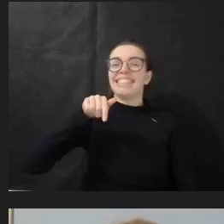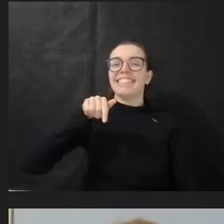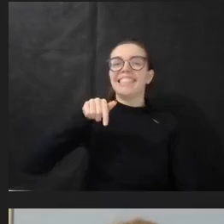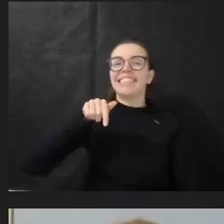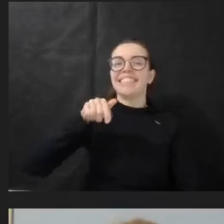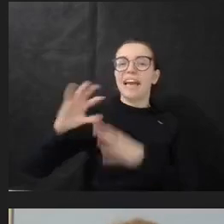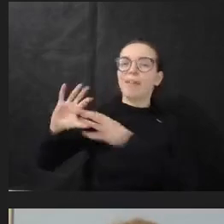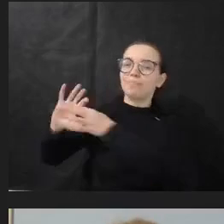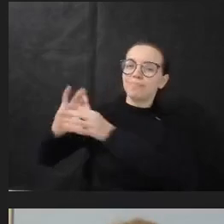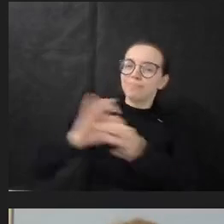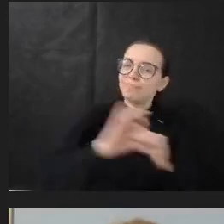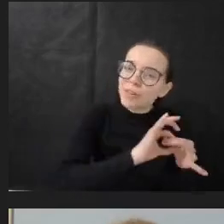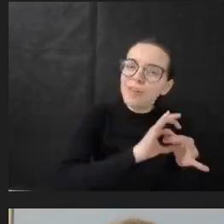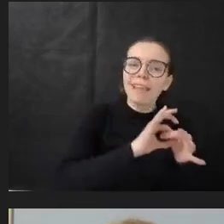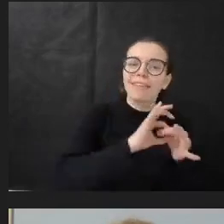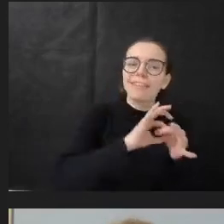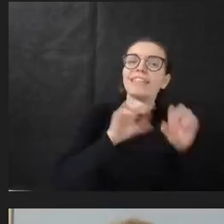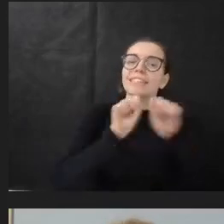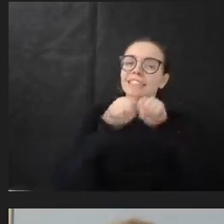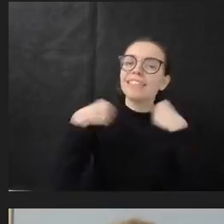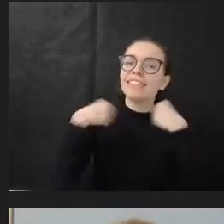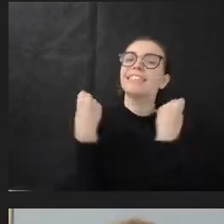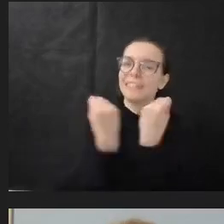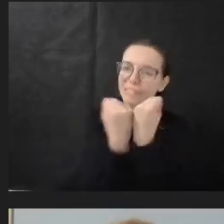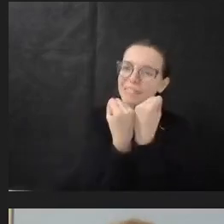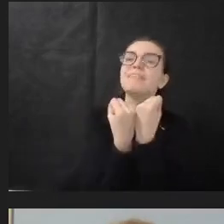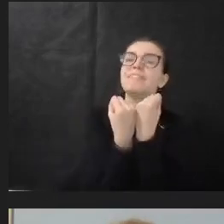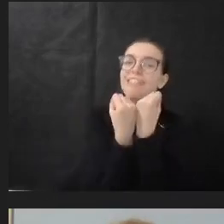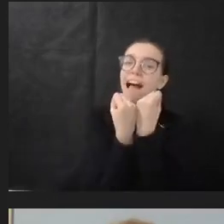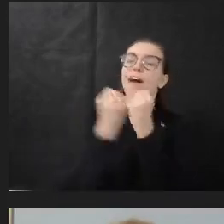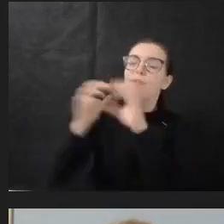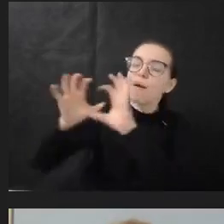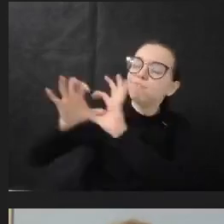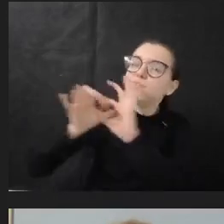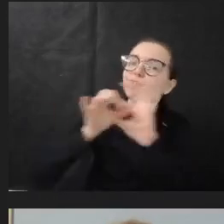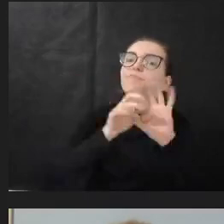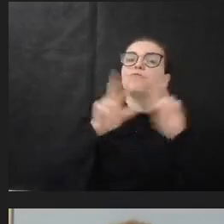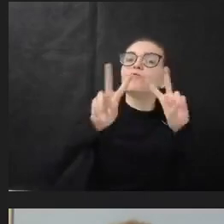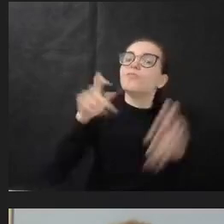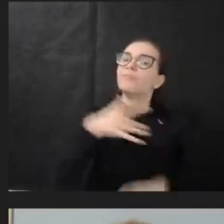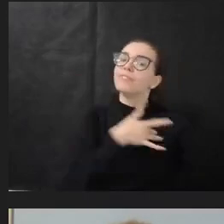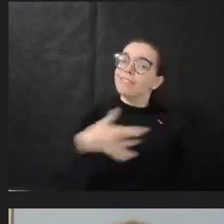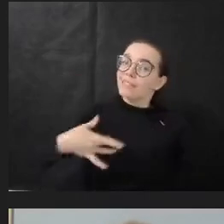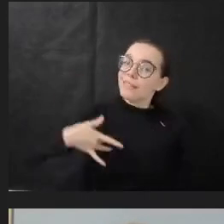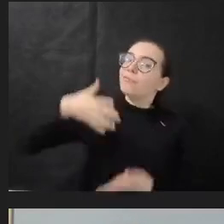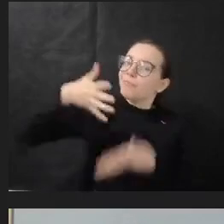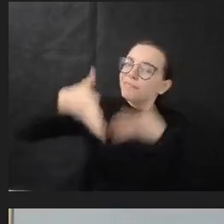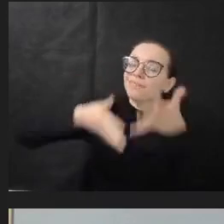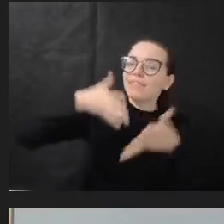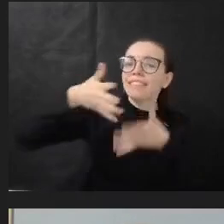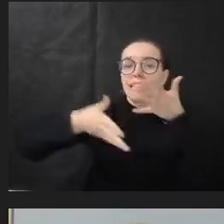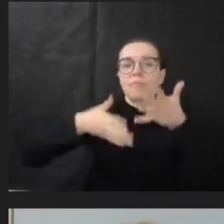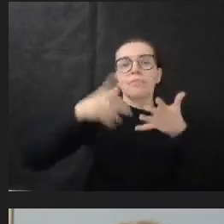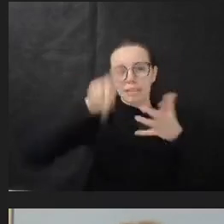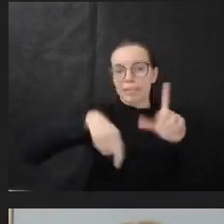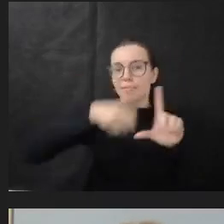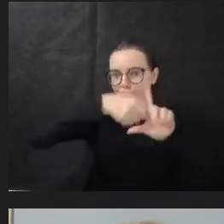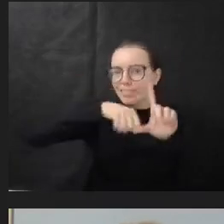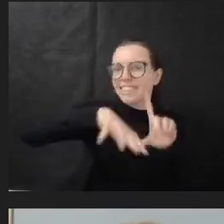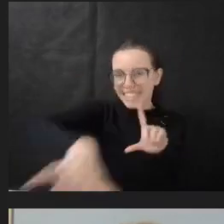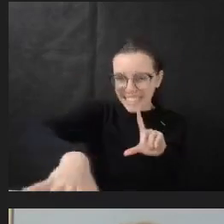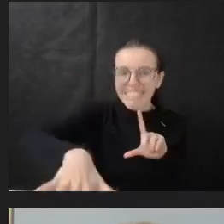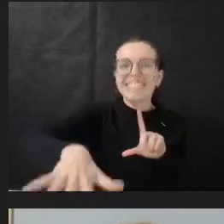ciclo Conectando a População à Saúde em Libras. É uma ação de extensão promovida